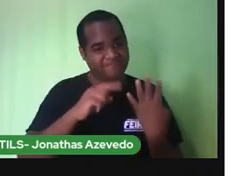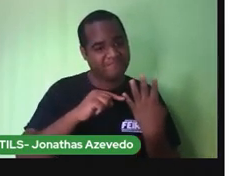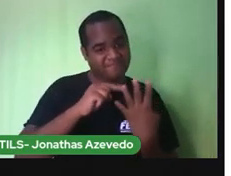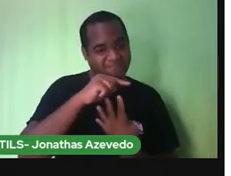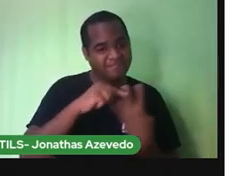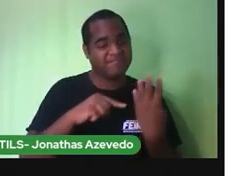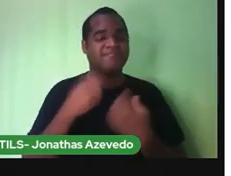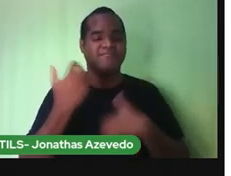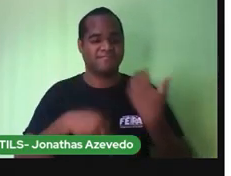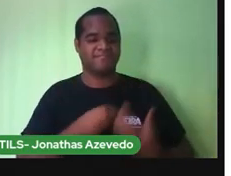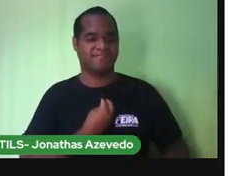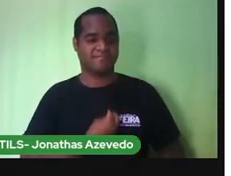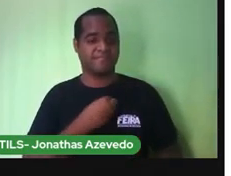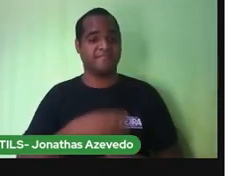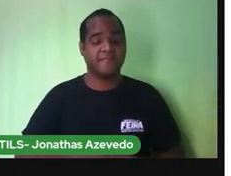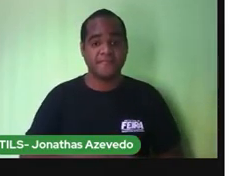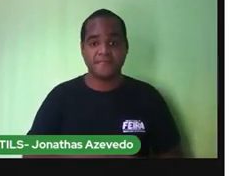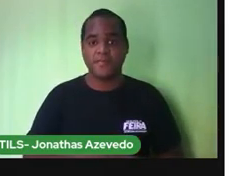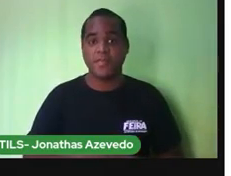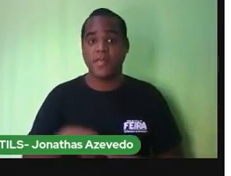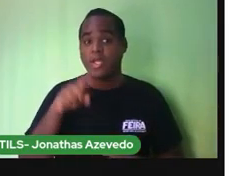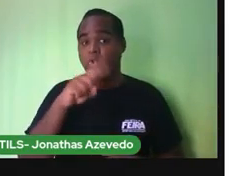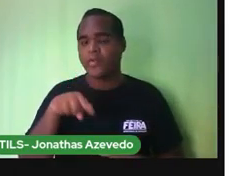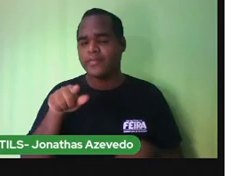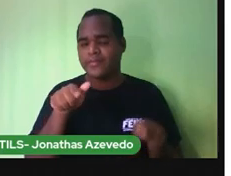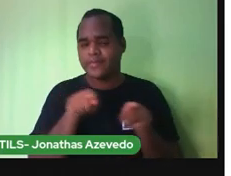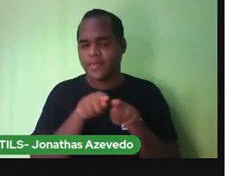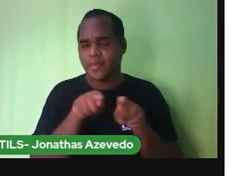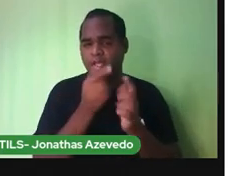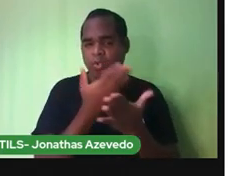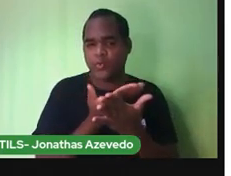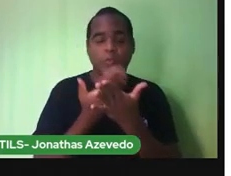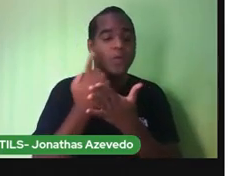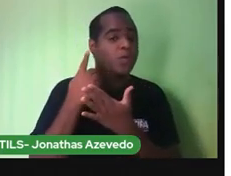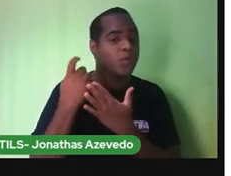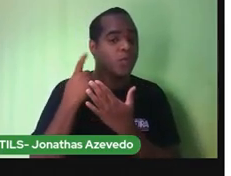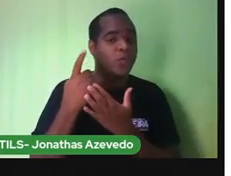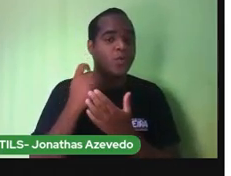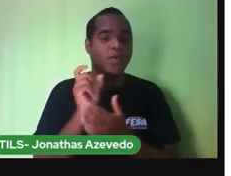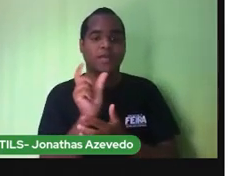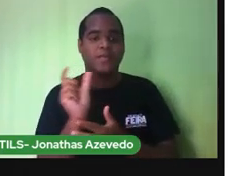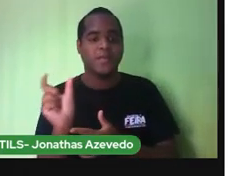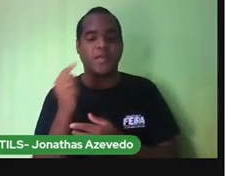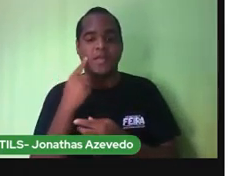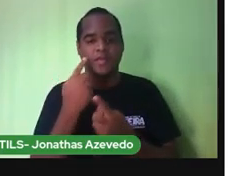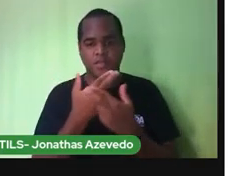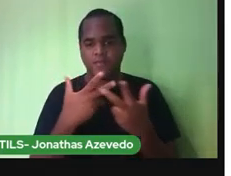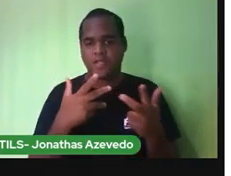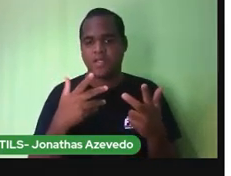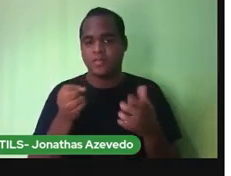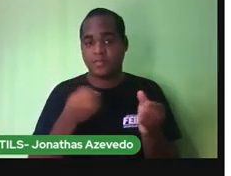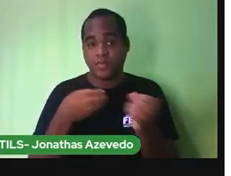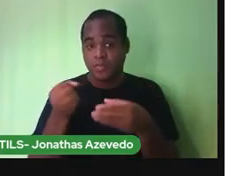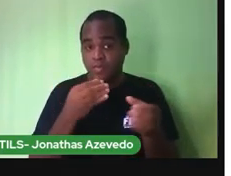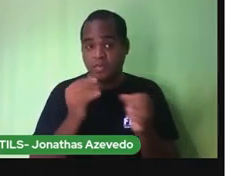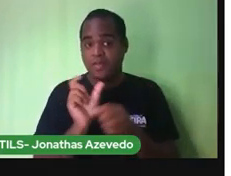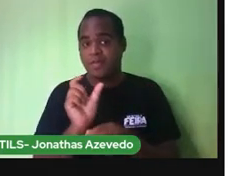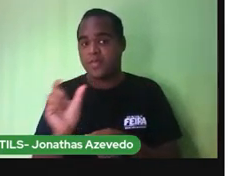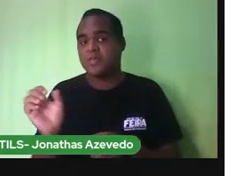isso mesmo mas estou vivo de estudamos também o som das Letras EA formação de